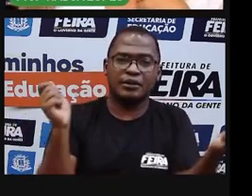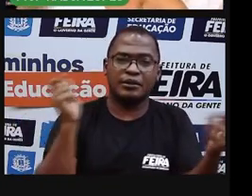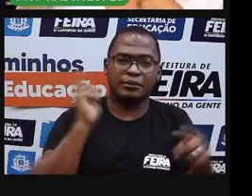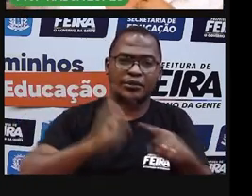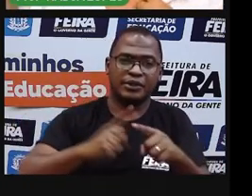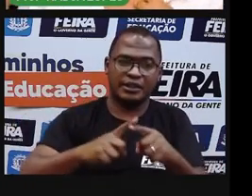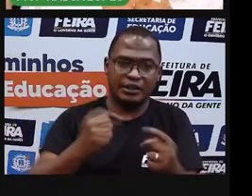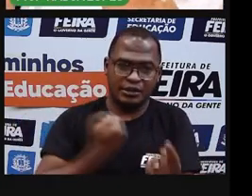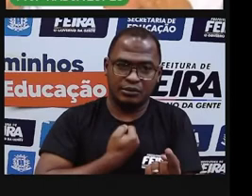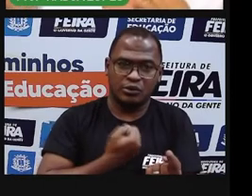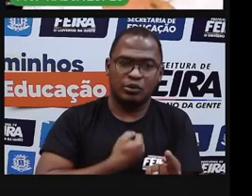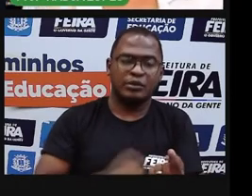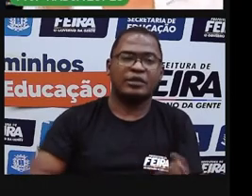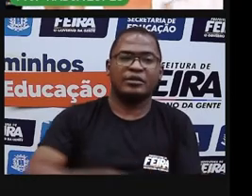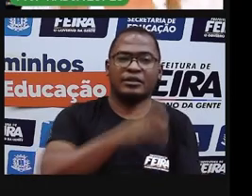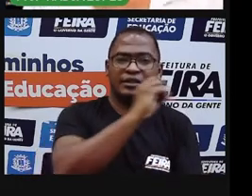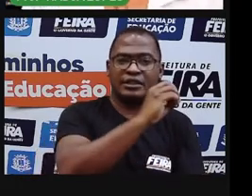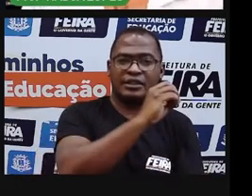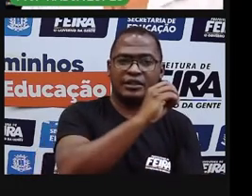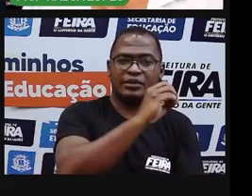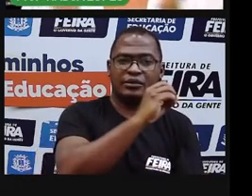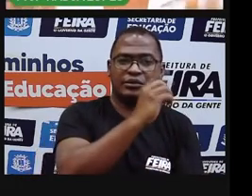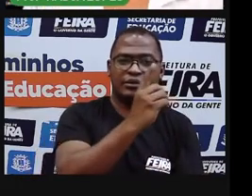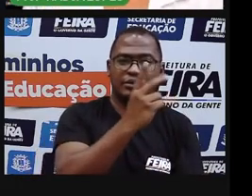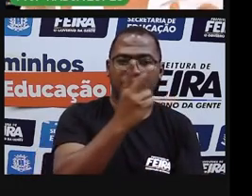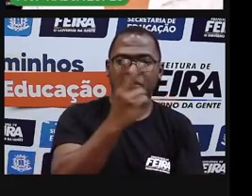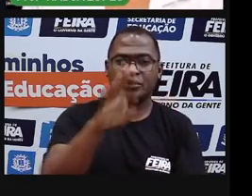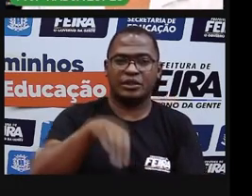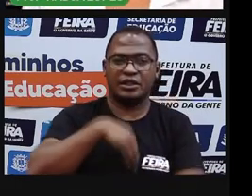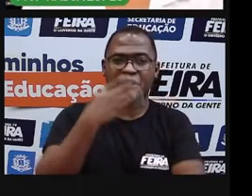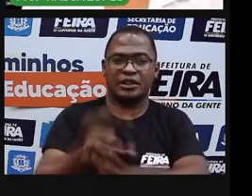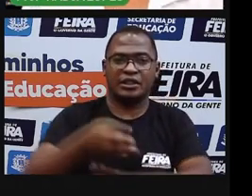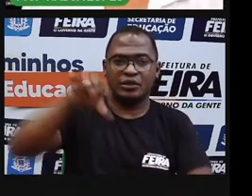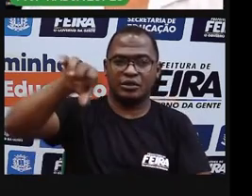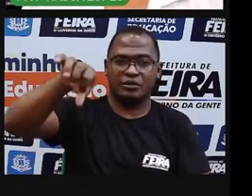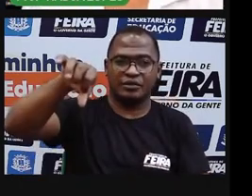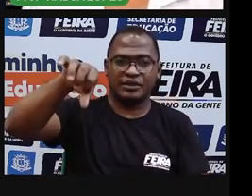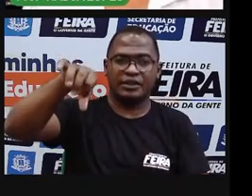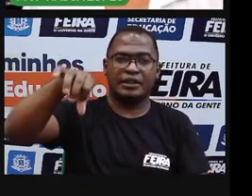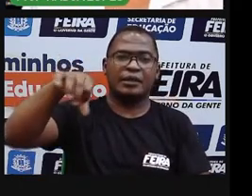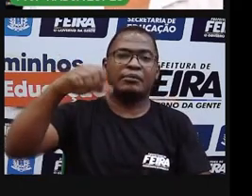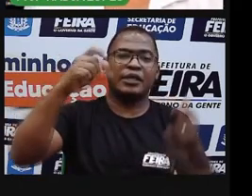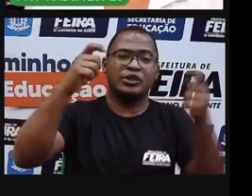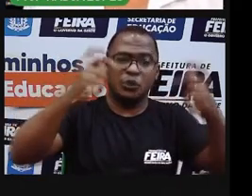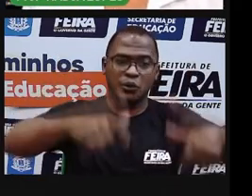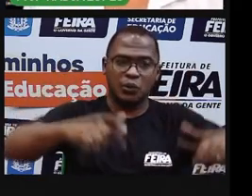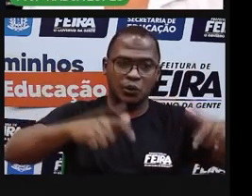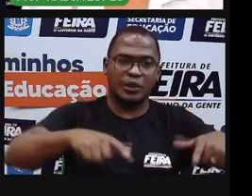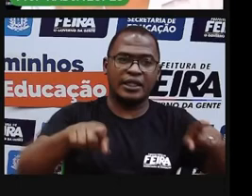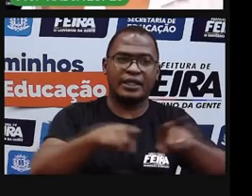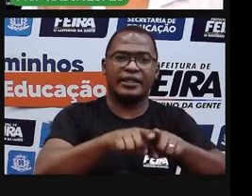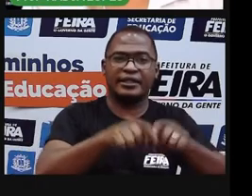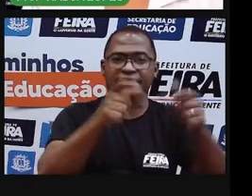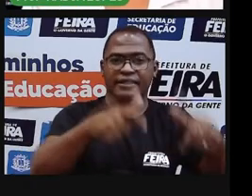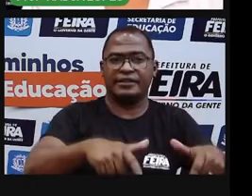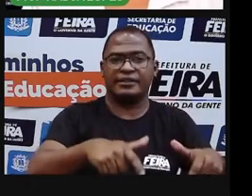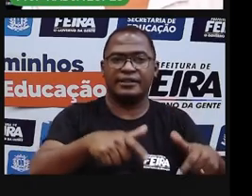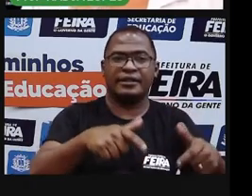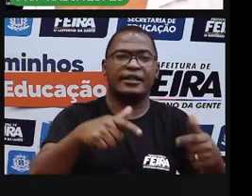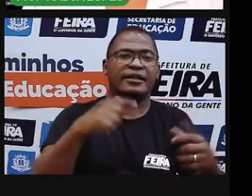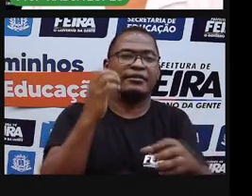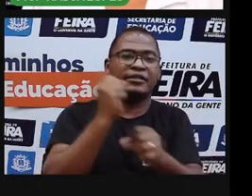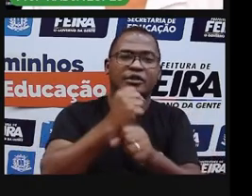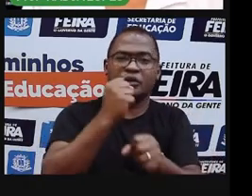né a base dela tem nove mas que o valor dele dá pra gente na posição que ele vai ocupar ele vai estar ocupando um